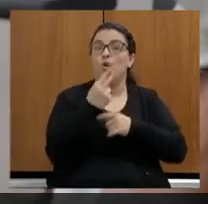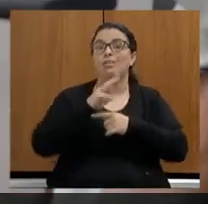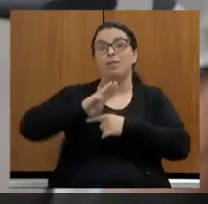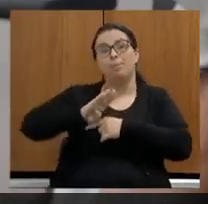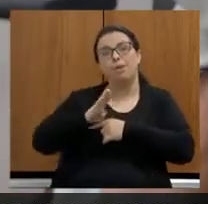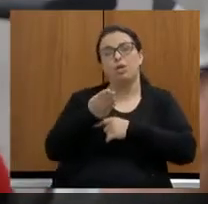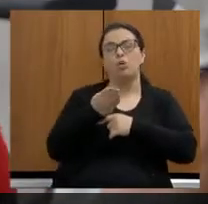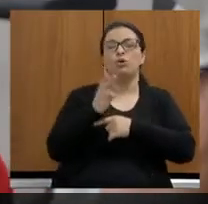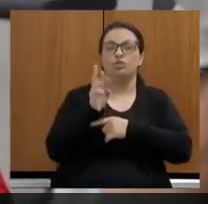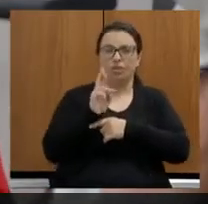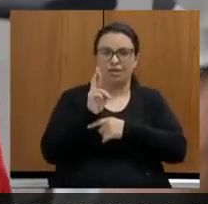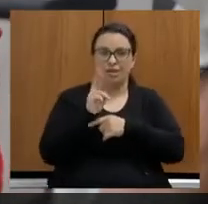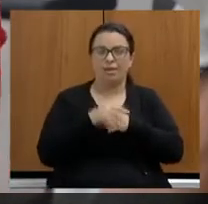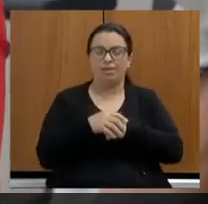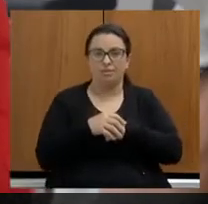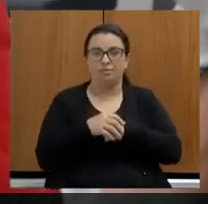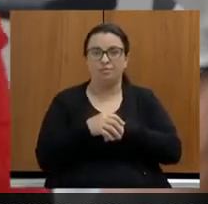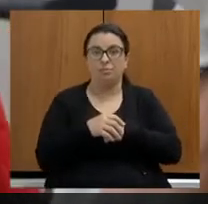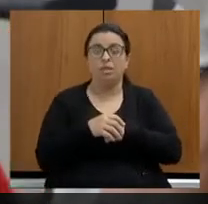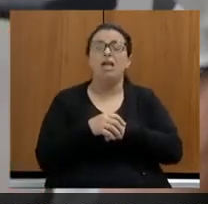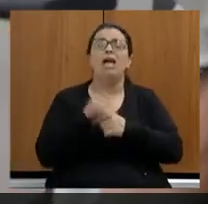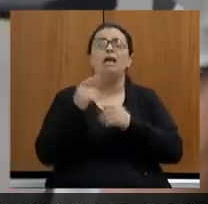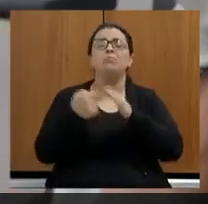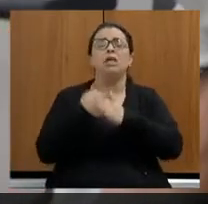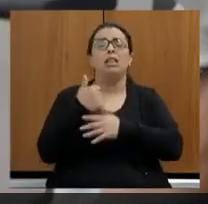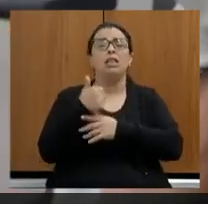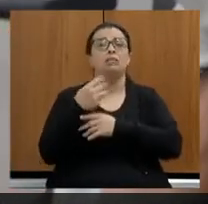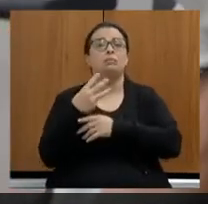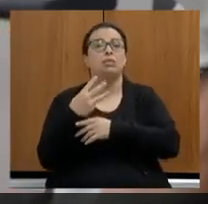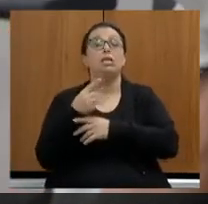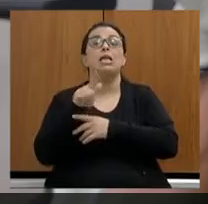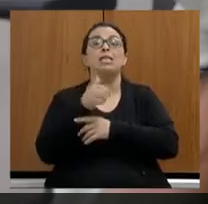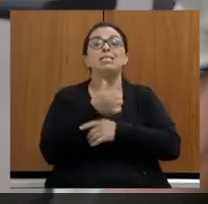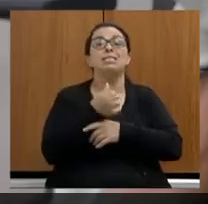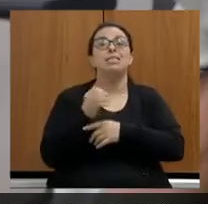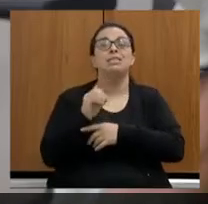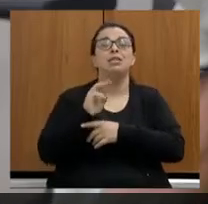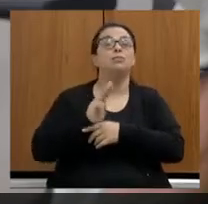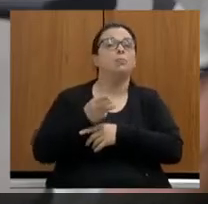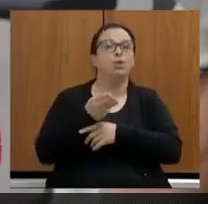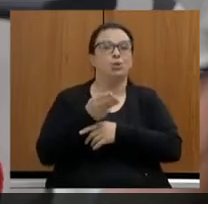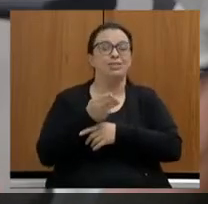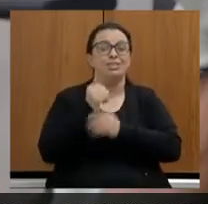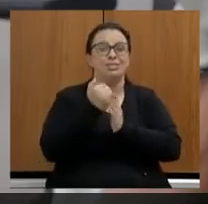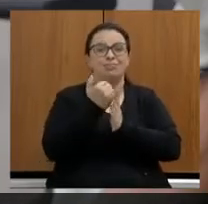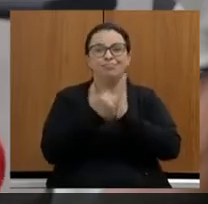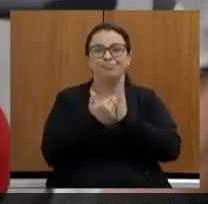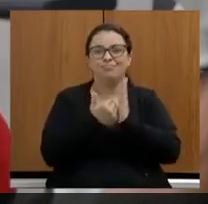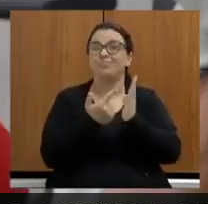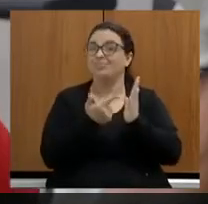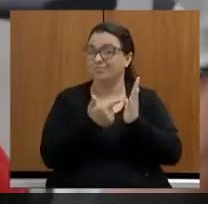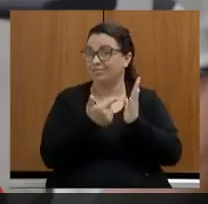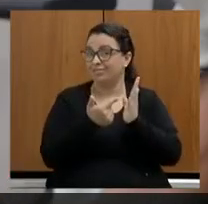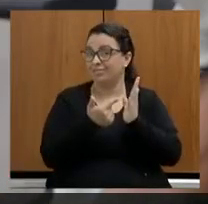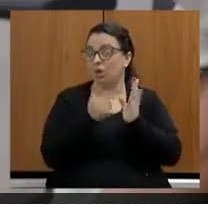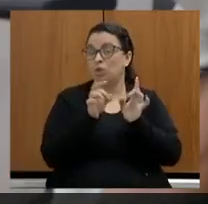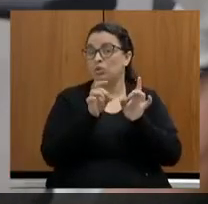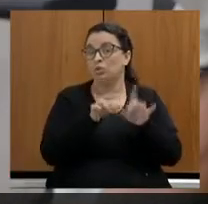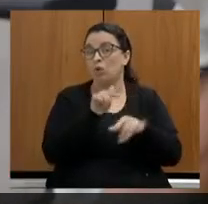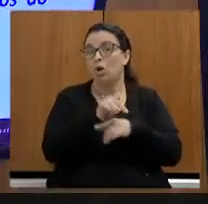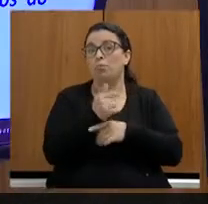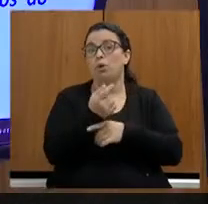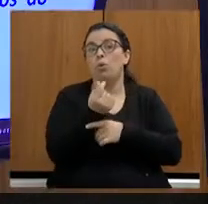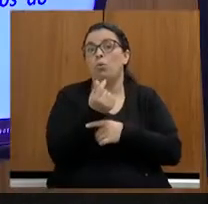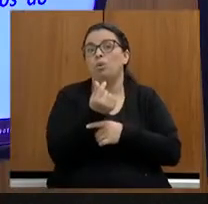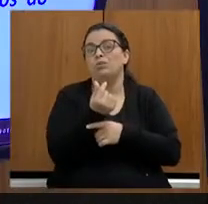Bilhões de reais a 13º 13º 600 milhões só gente diminui ali pra gente entender o que que vai sobrar de